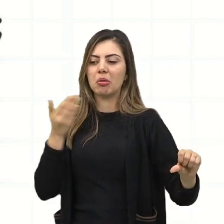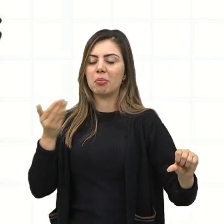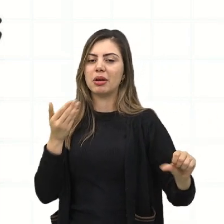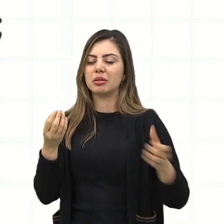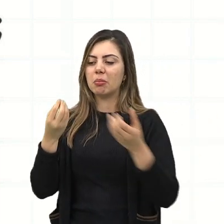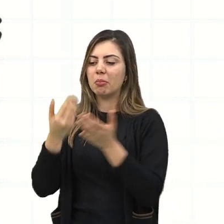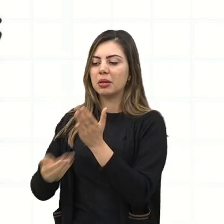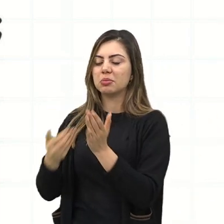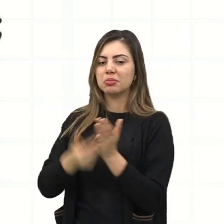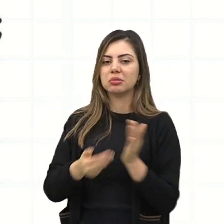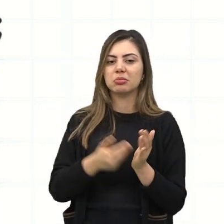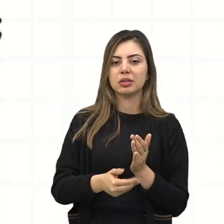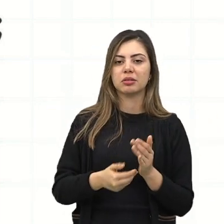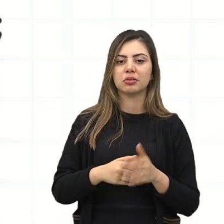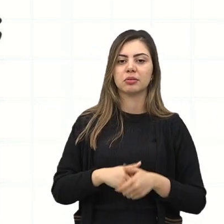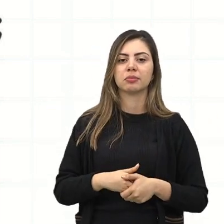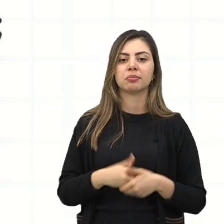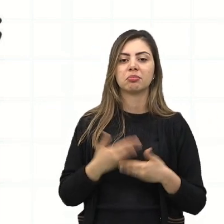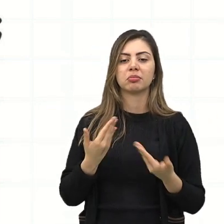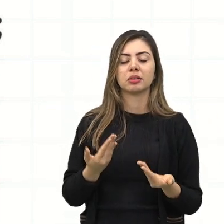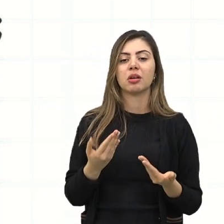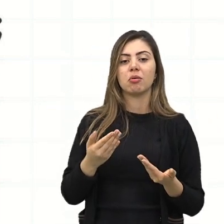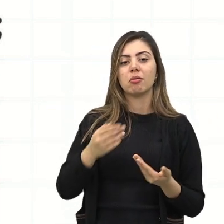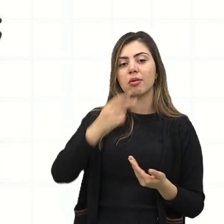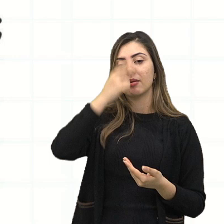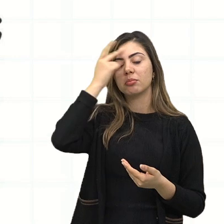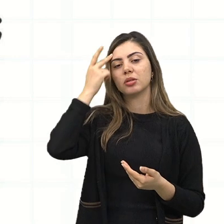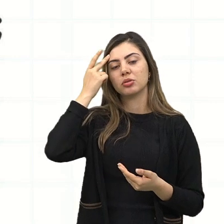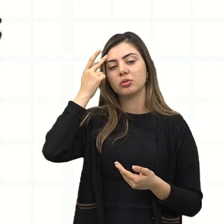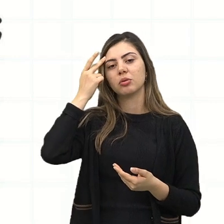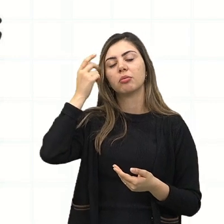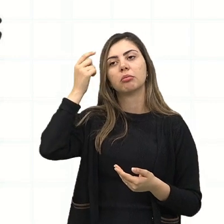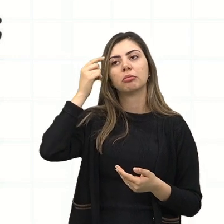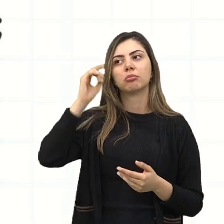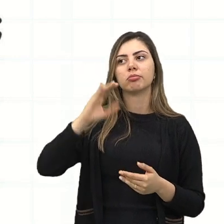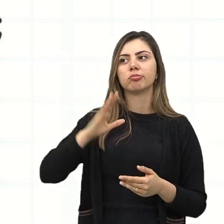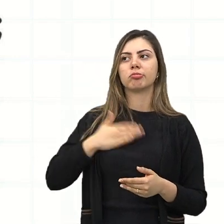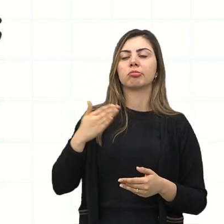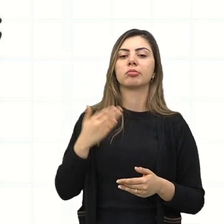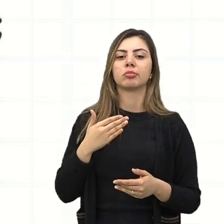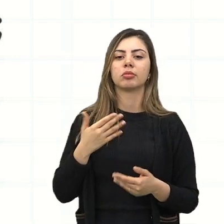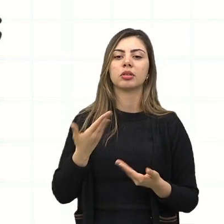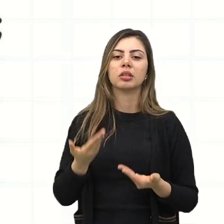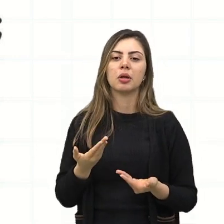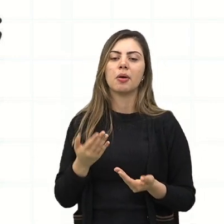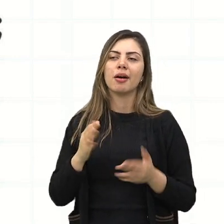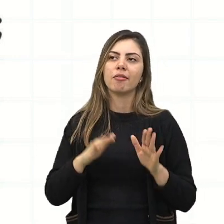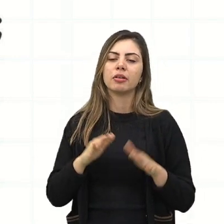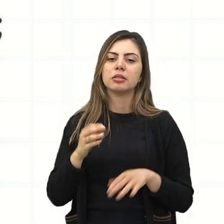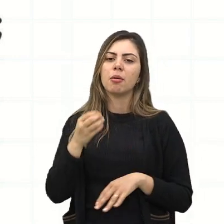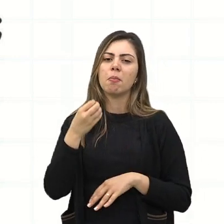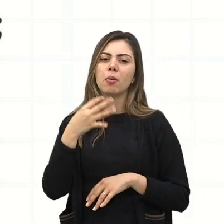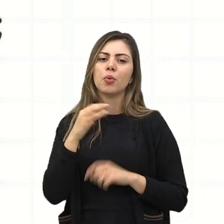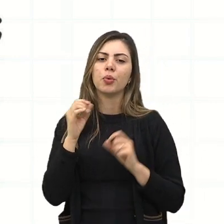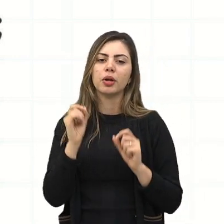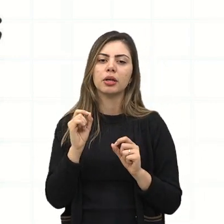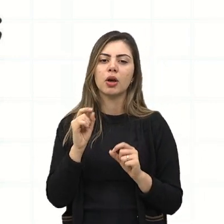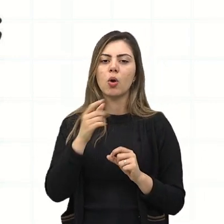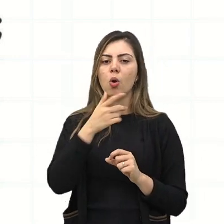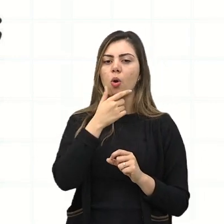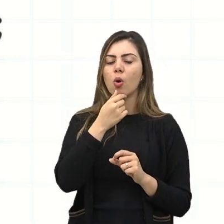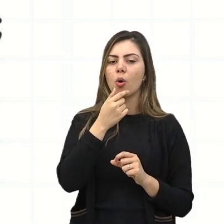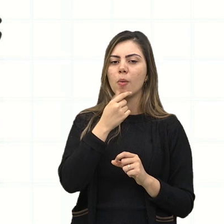isso aconteça cria na cabeça do homem. Tanto que ele vai dizer, talvez seja bom que os homens não se sintam